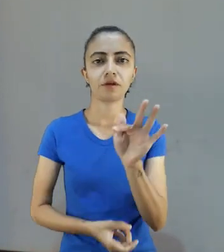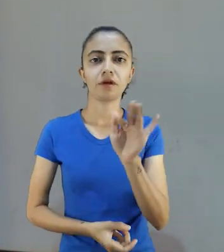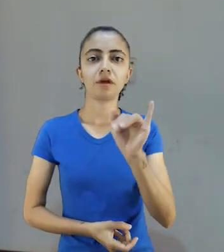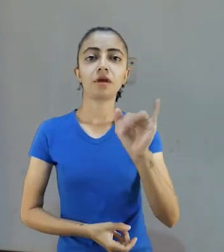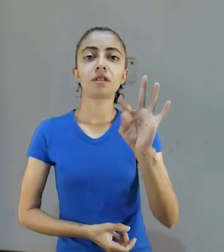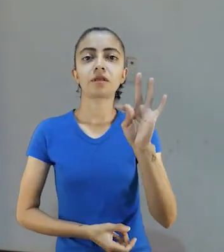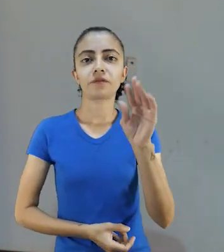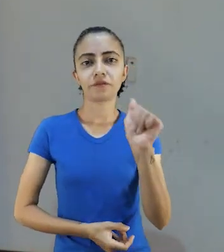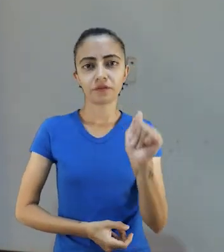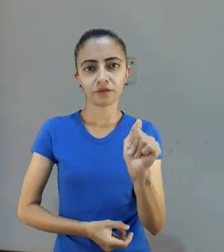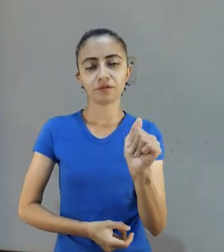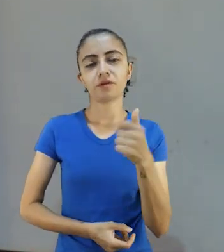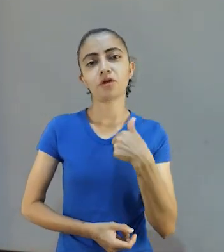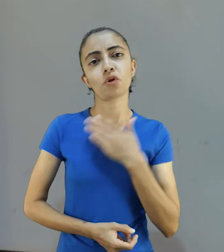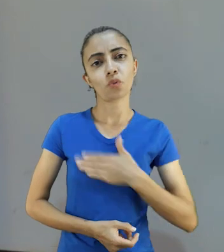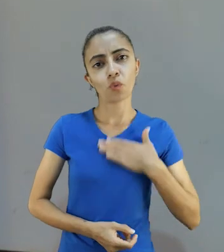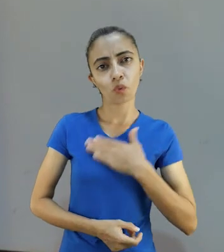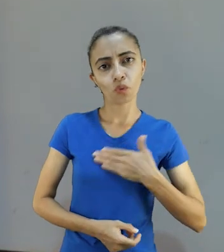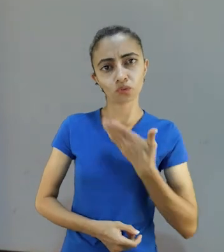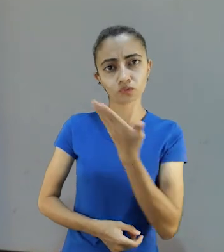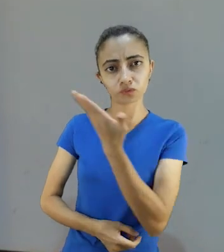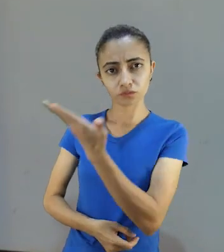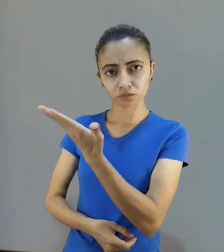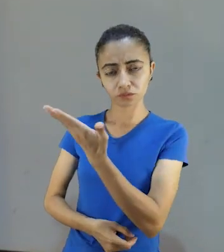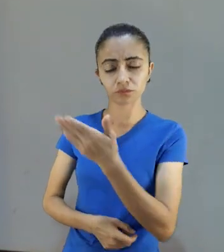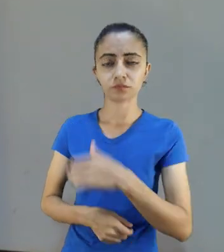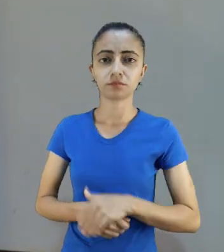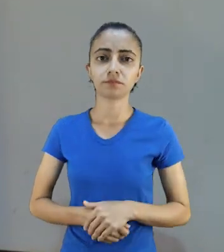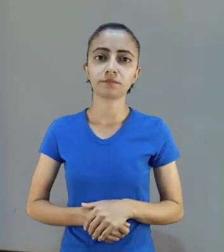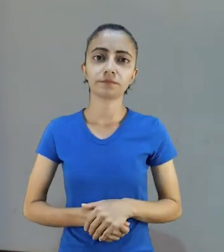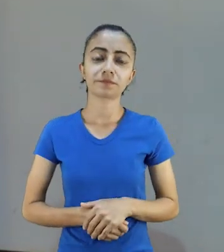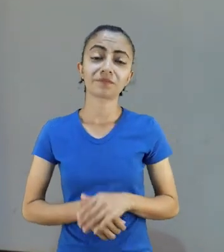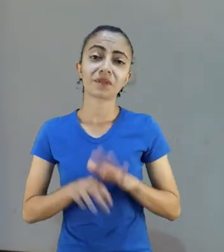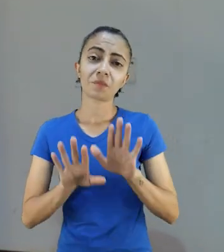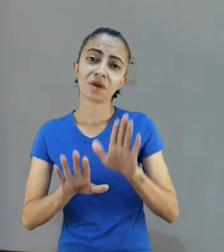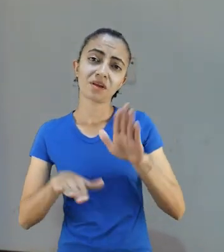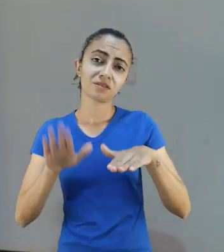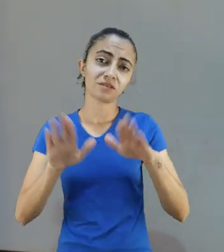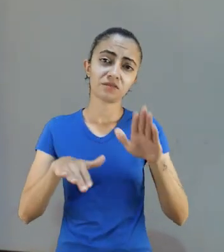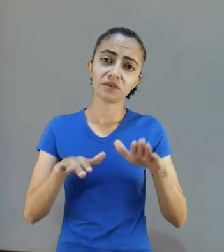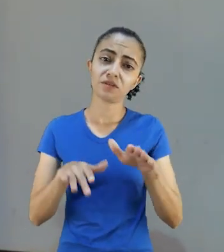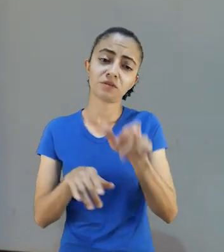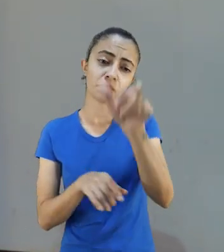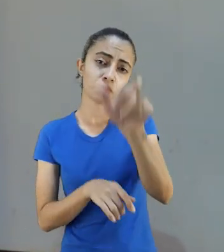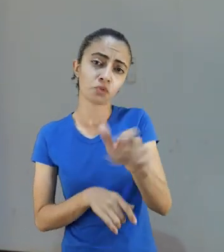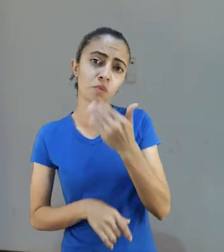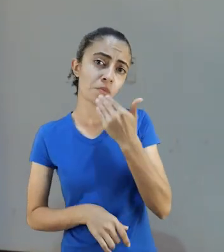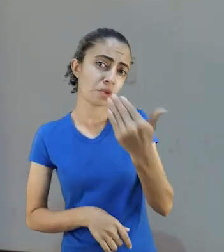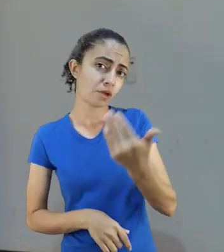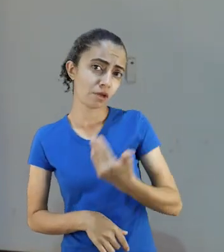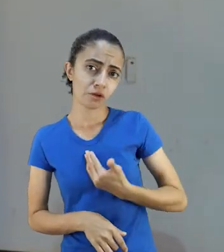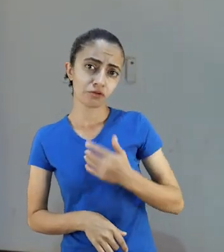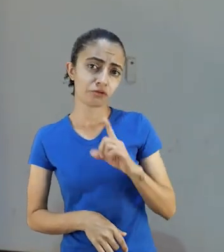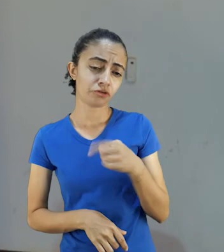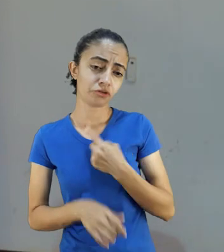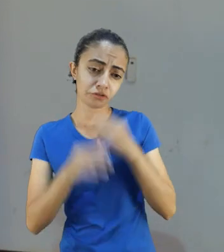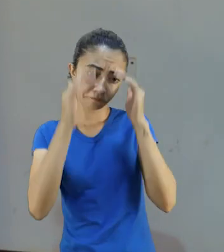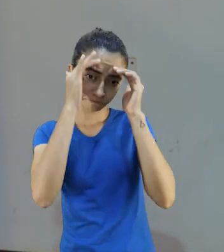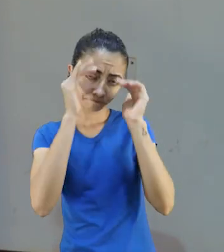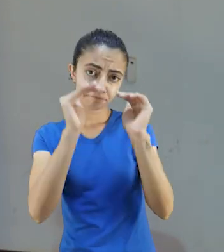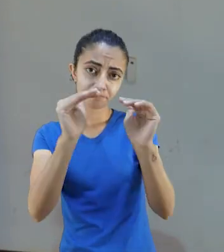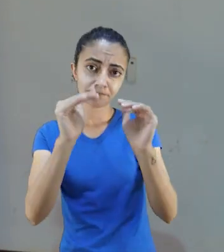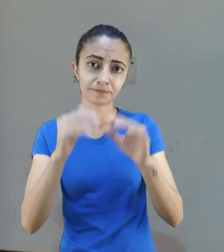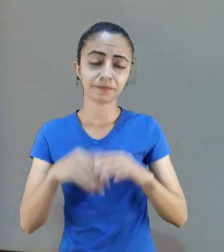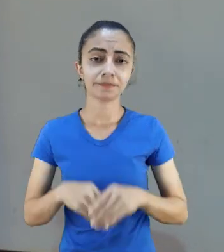Eu gosto mais de fazer assim, mas muitas das vezes o cliente pede de um jeito, então a gente faz.